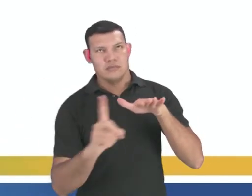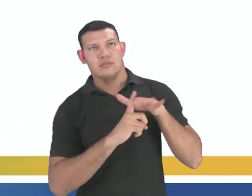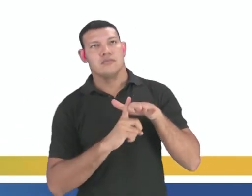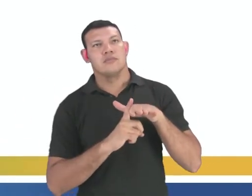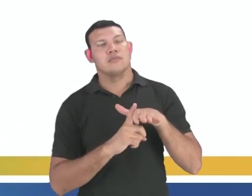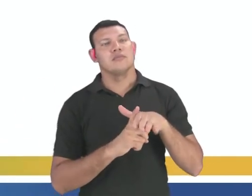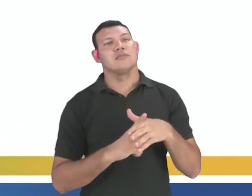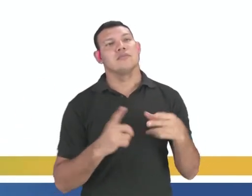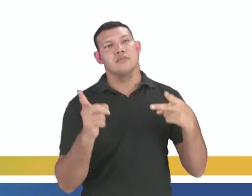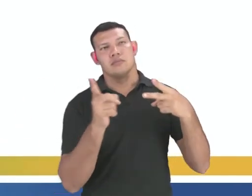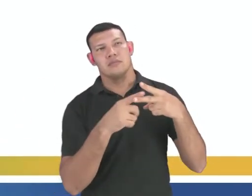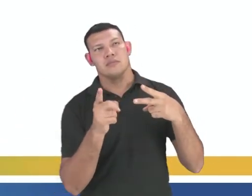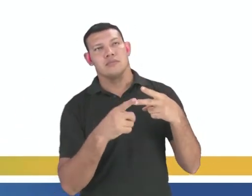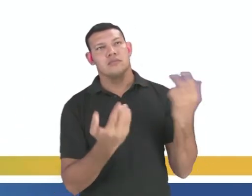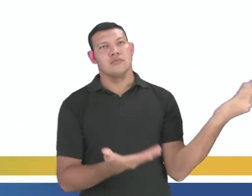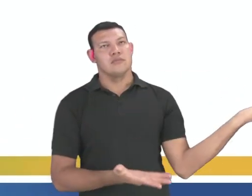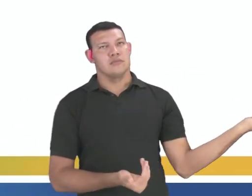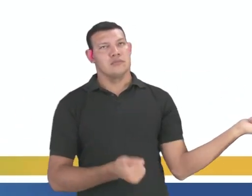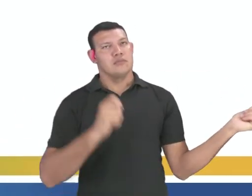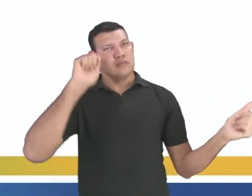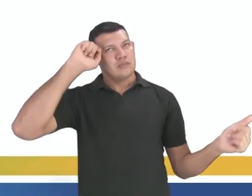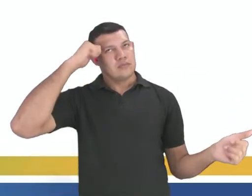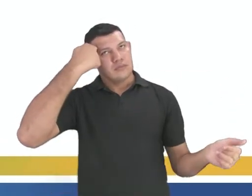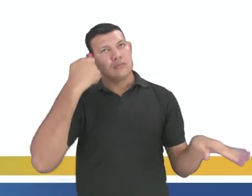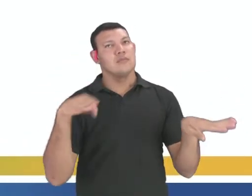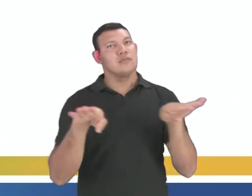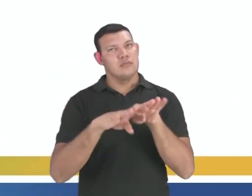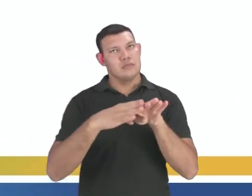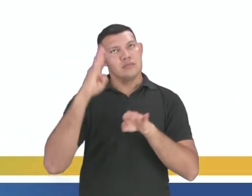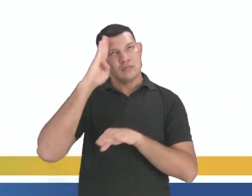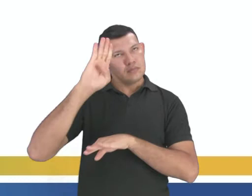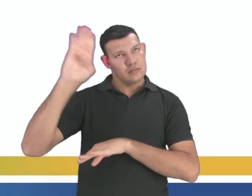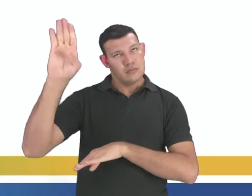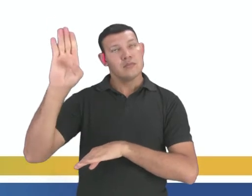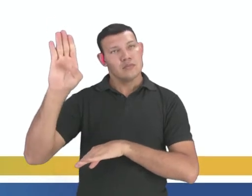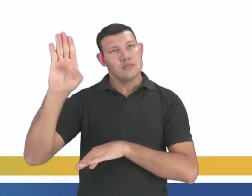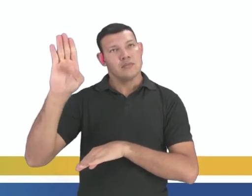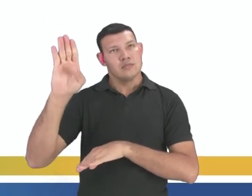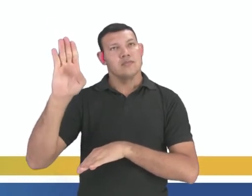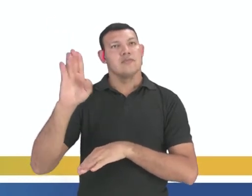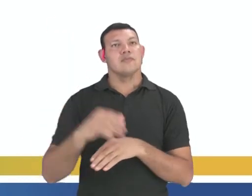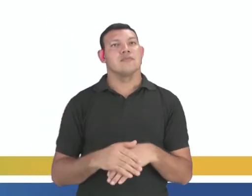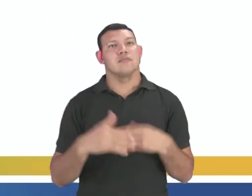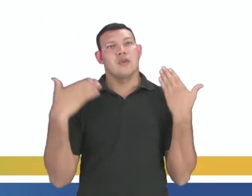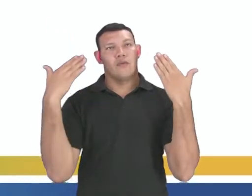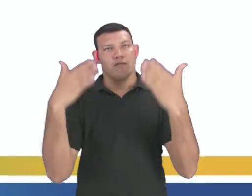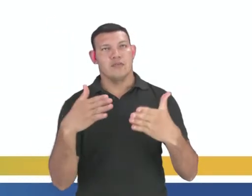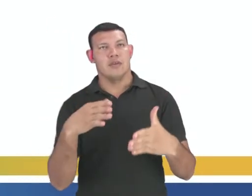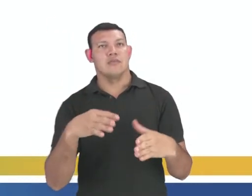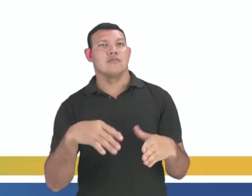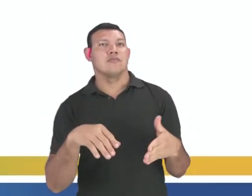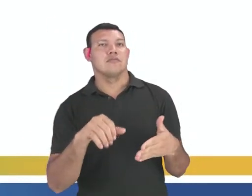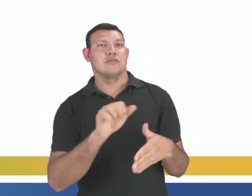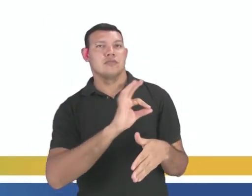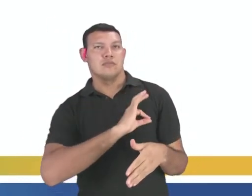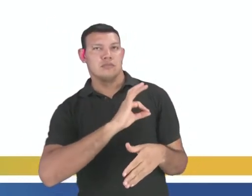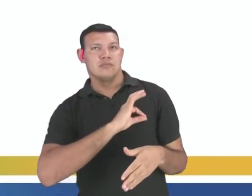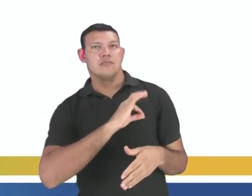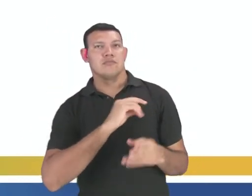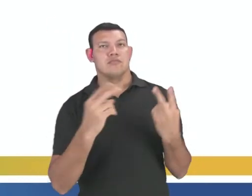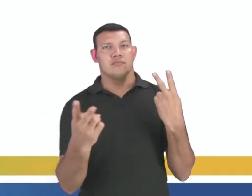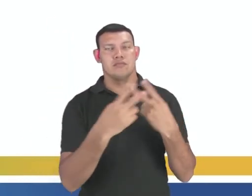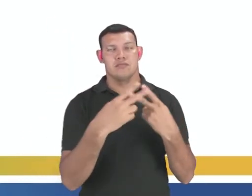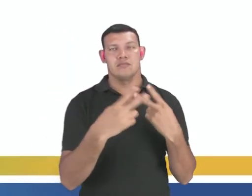tem uma outra opinião, que é os jovens negros também são os principais alvos da atividade policial e do encarceramento no Brasil. Então a gente